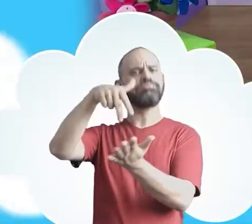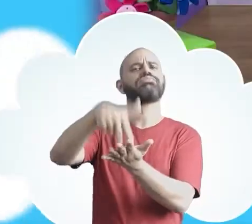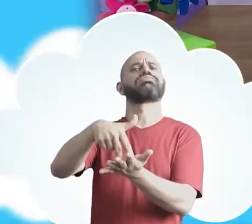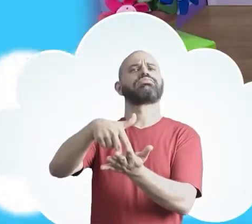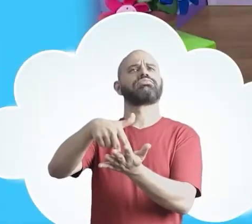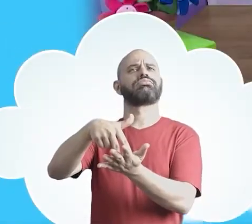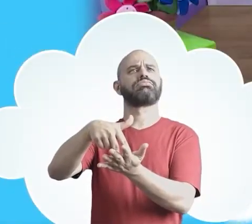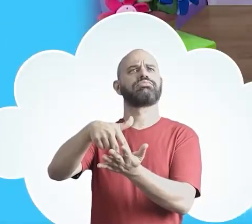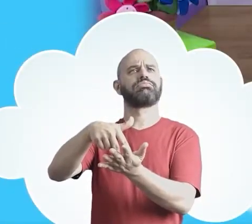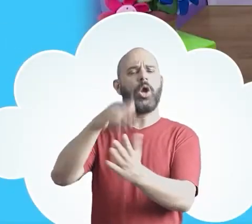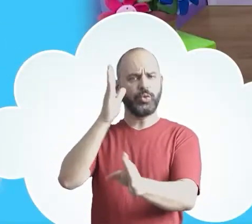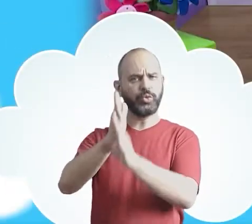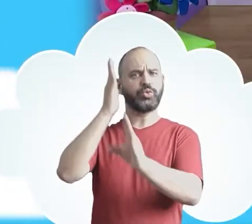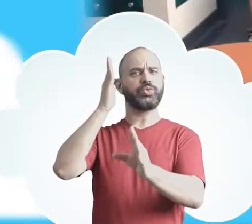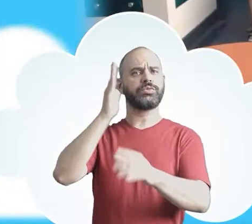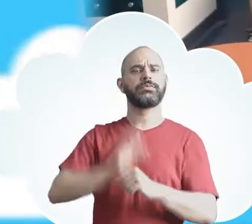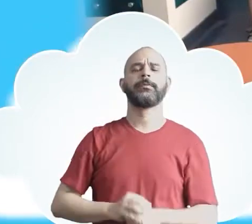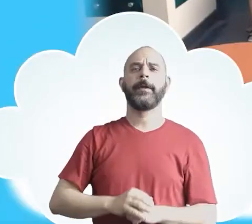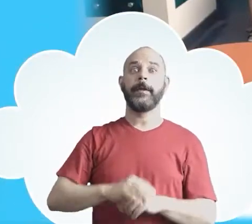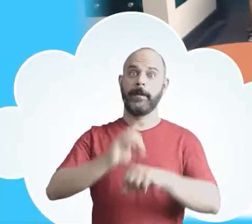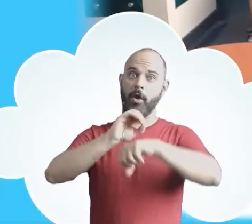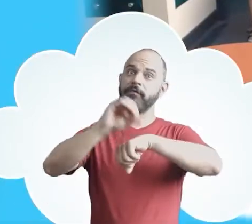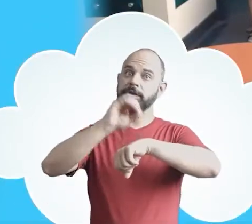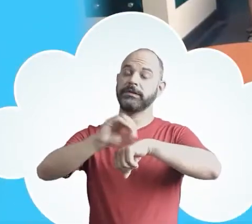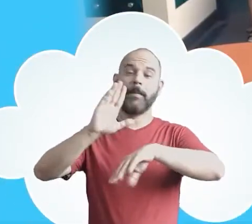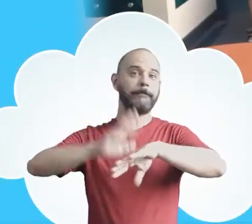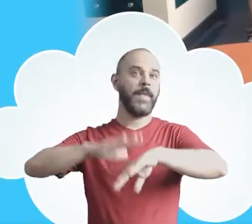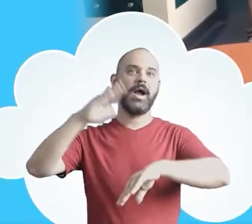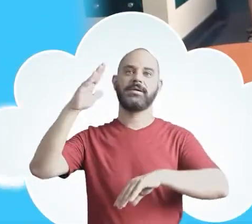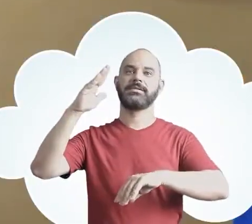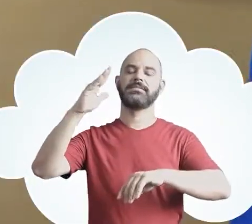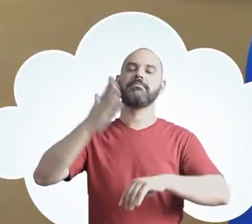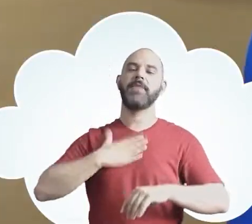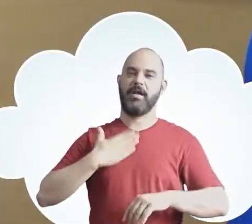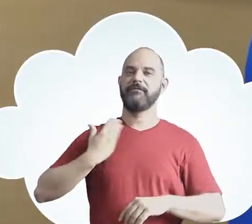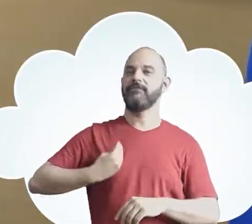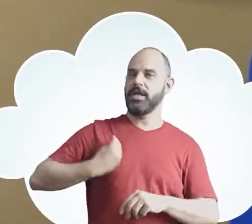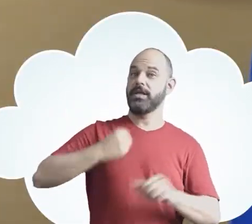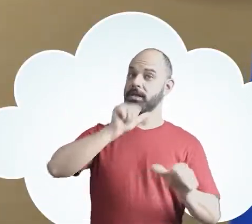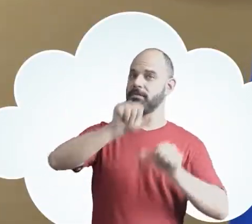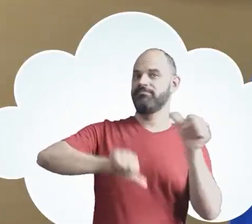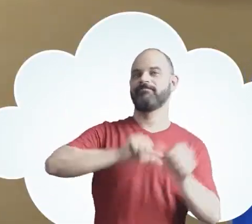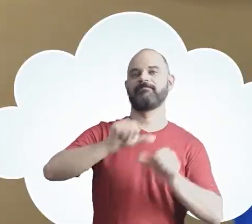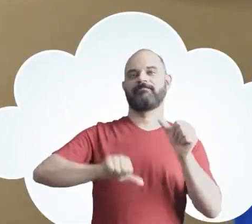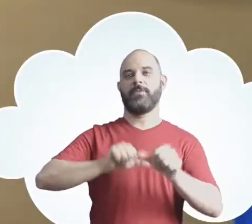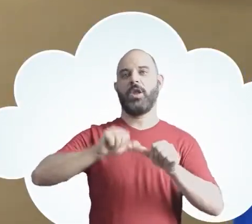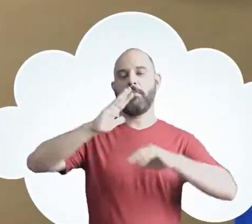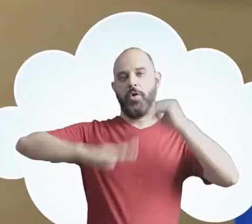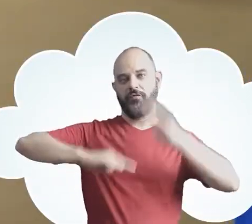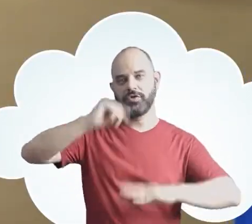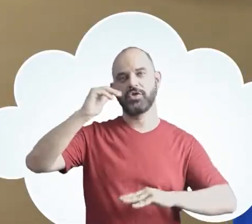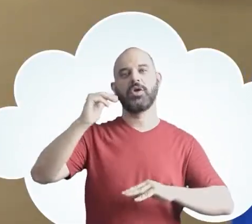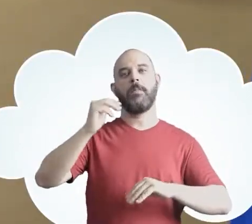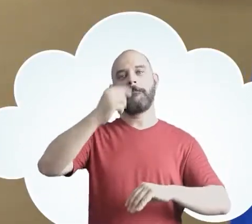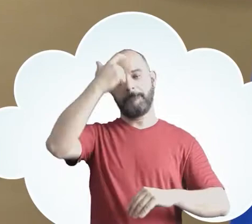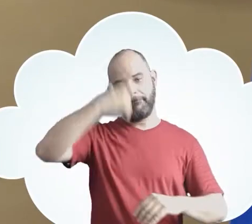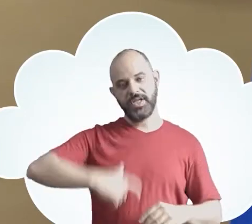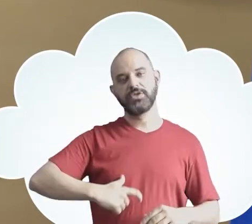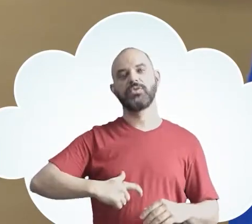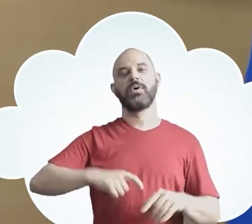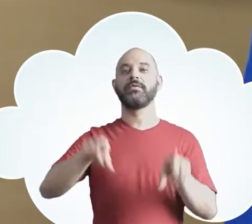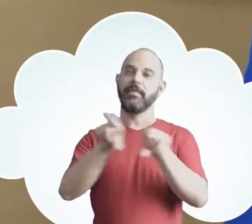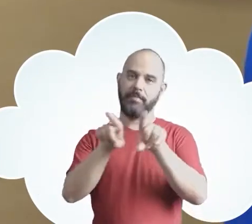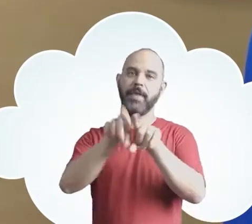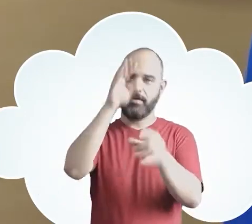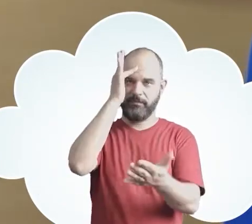descobertas. Para mim, essa oficina significa muito mais que isso. Ela ressignificou a minha vida profissional,